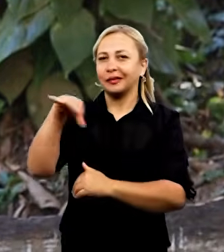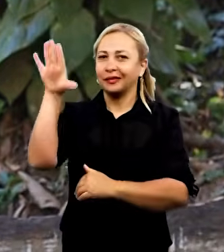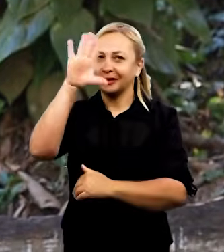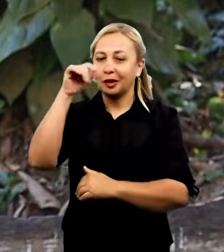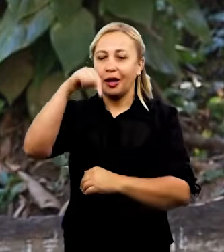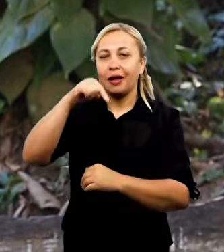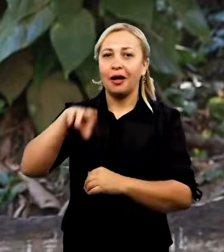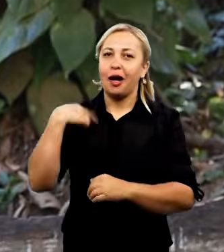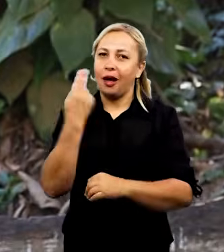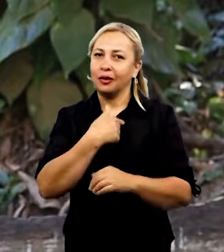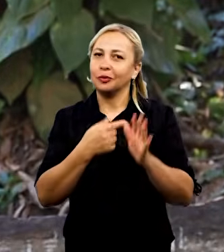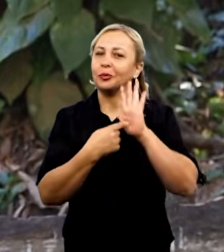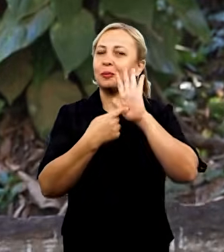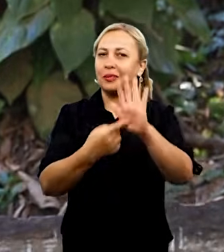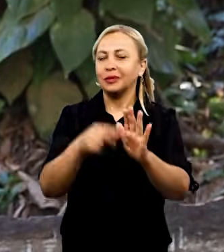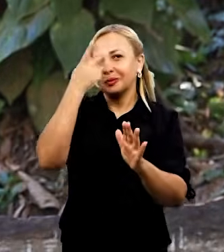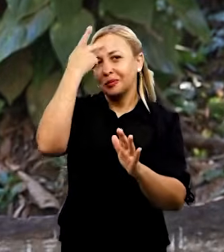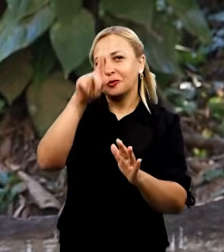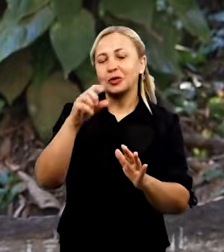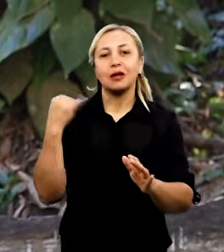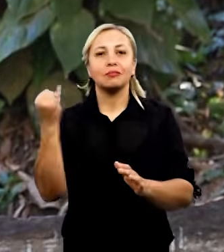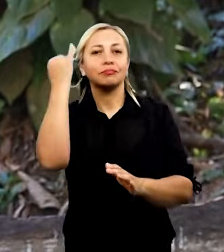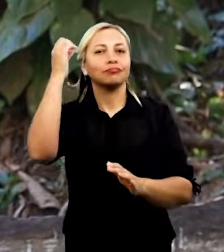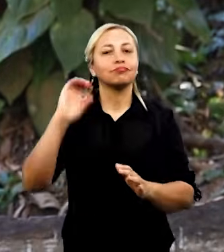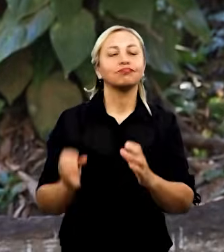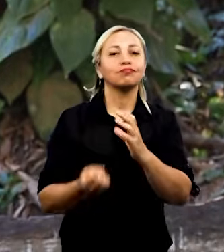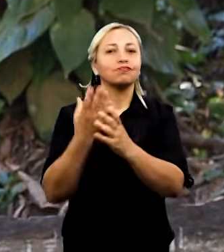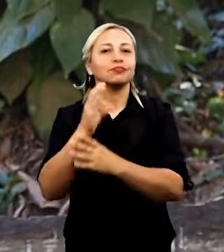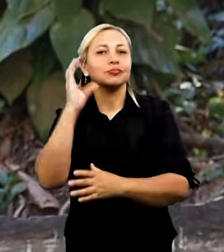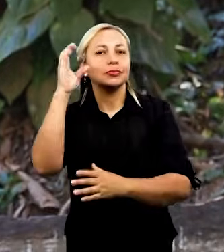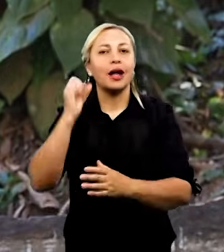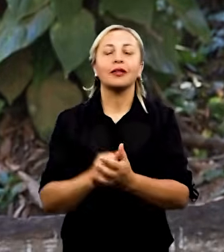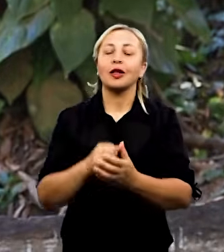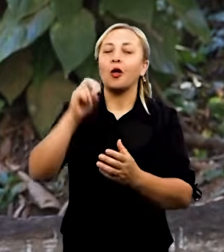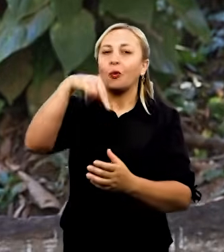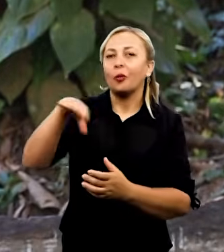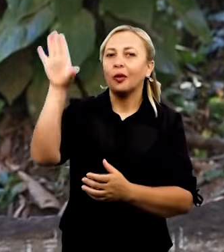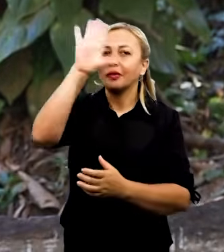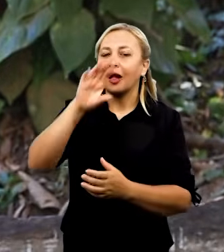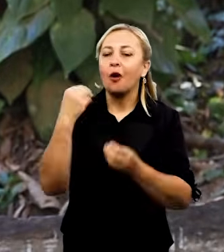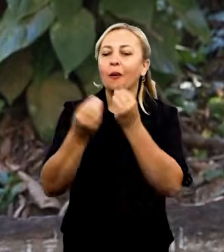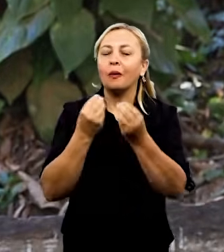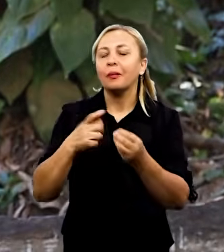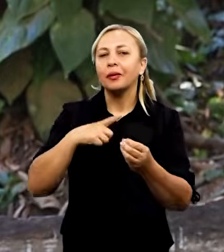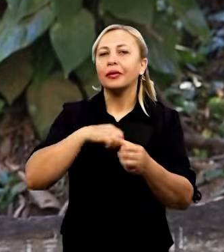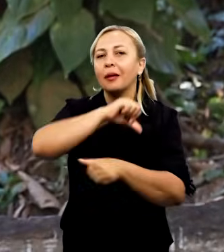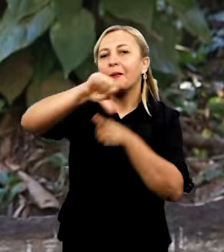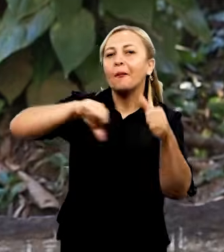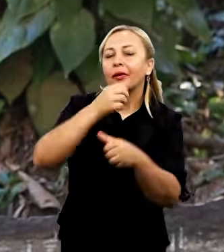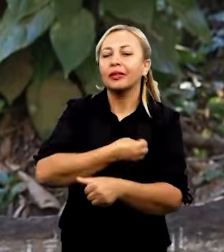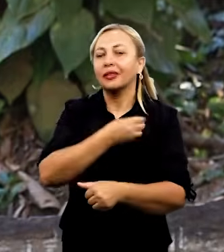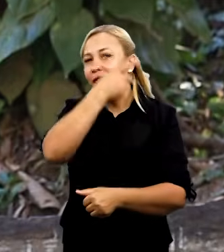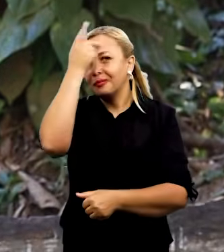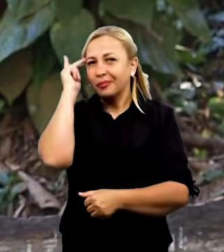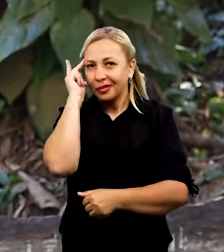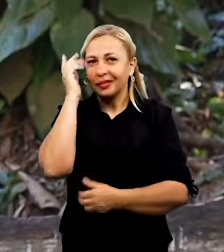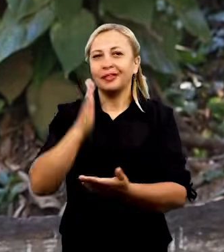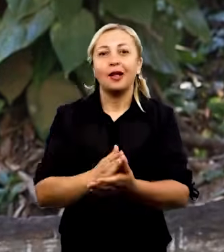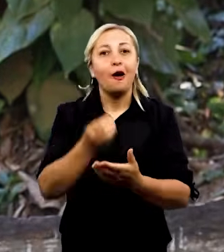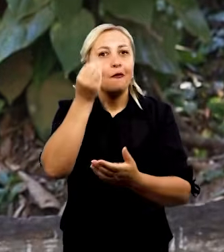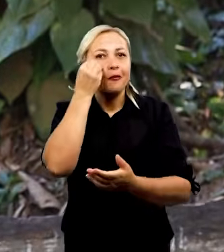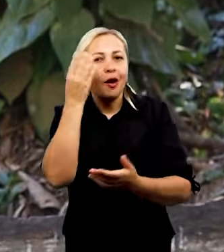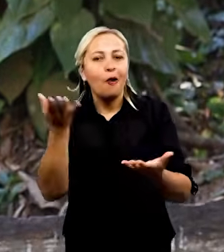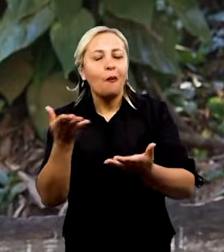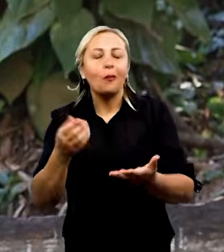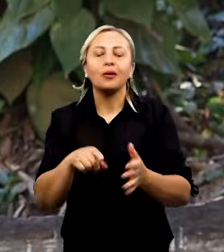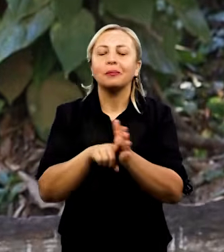superior nordestinas. Aqui a gente mostra a importância das produções científicas do Nordeste e como elas têm transformado a vida das pessoas. Vamos